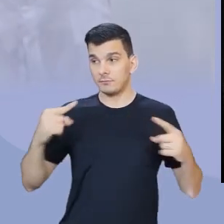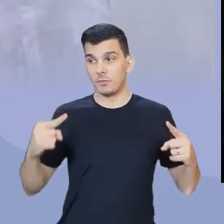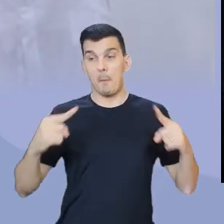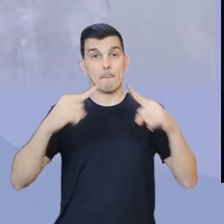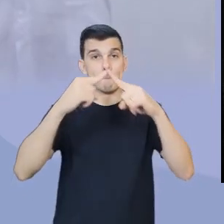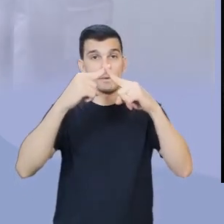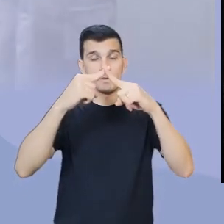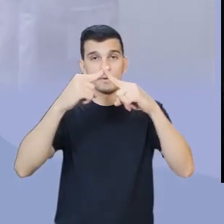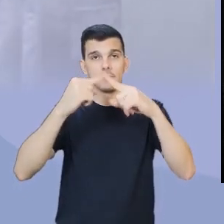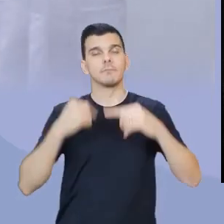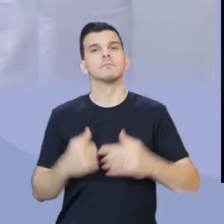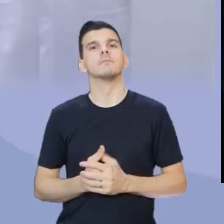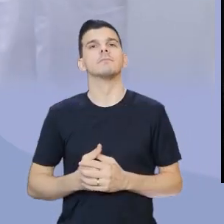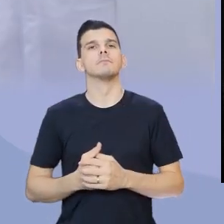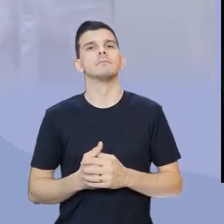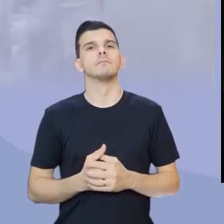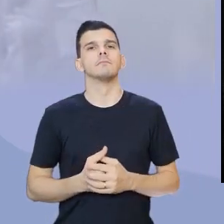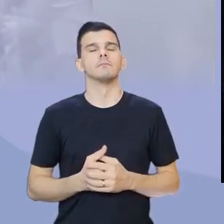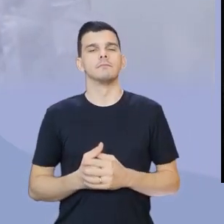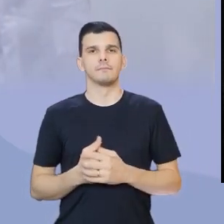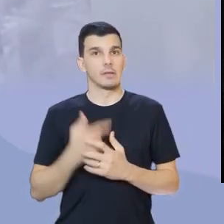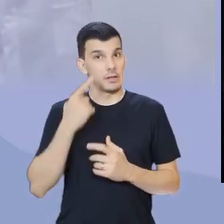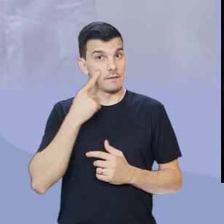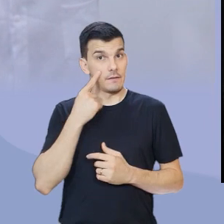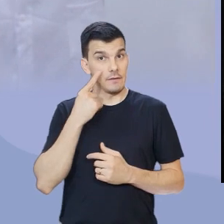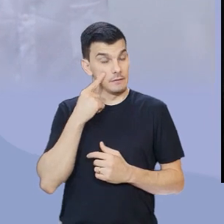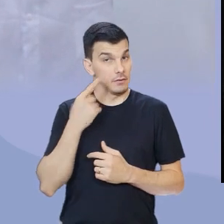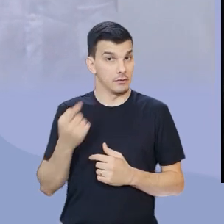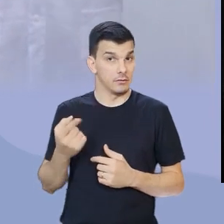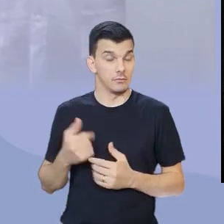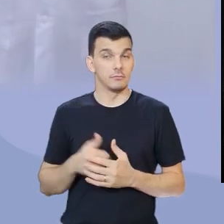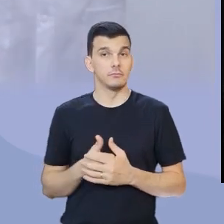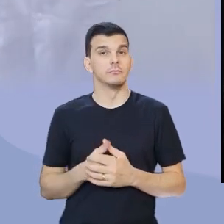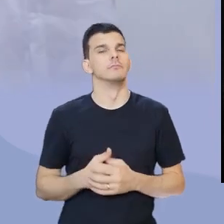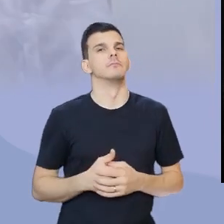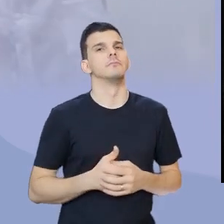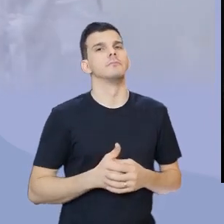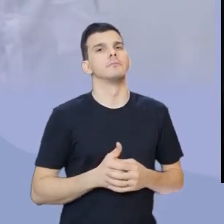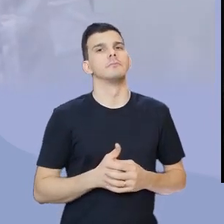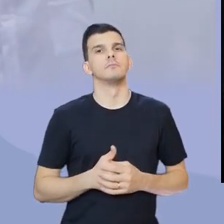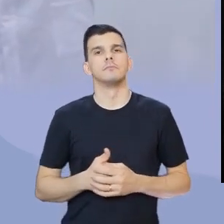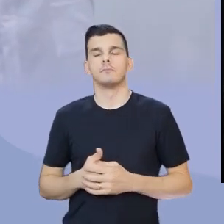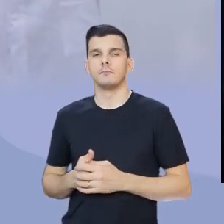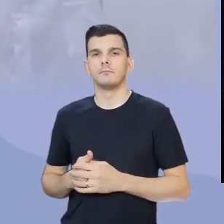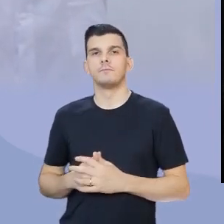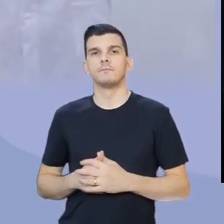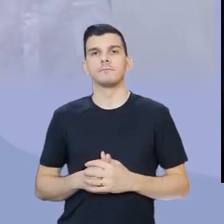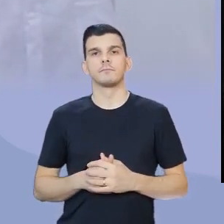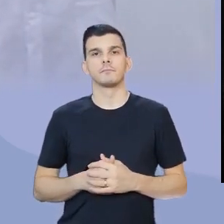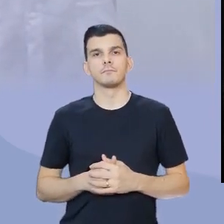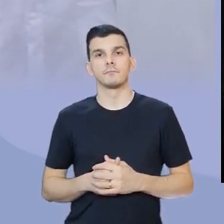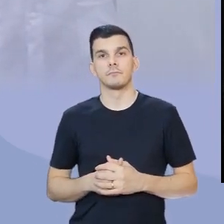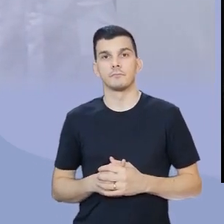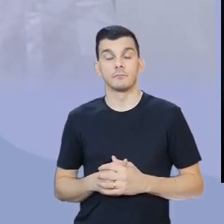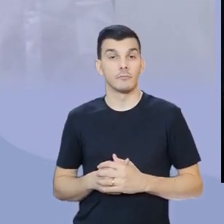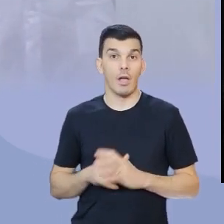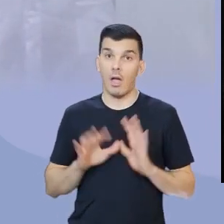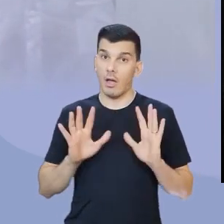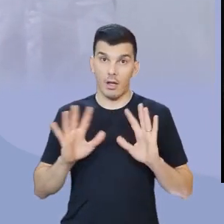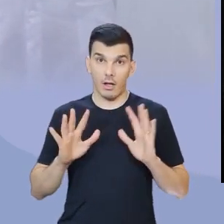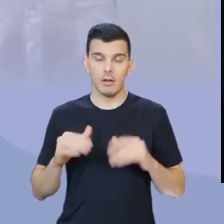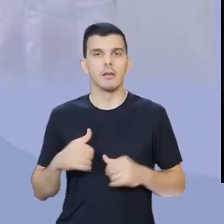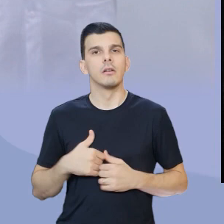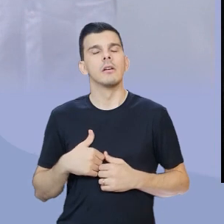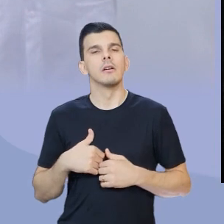outro, né? Como se fosse um míssil atingindo um avião, ó. Bateu ali. Não, professor.